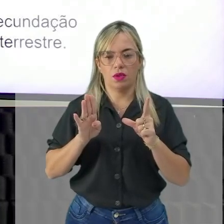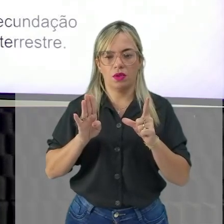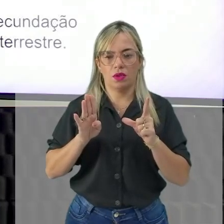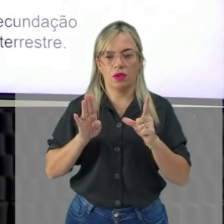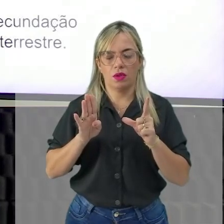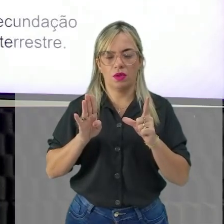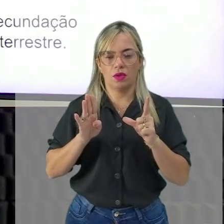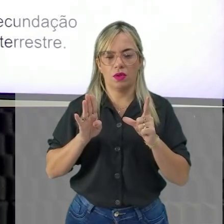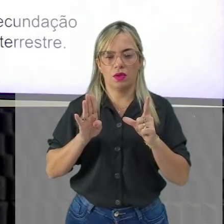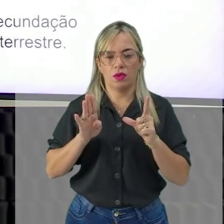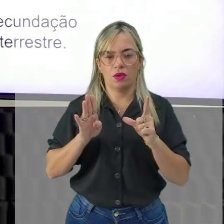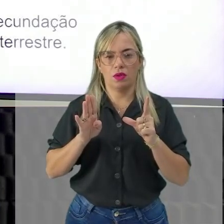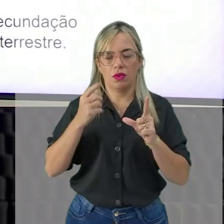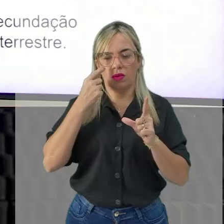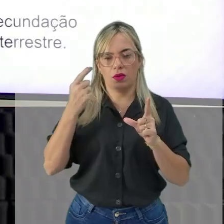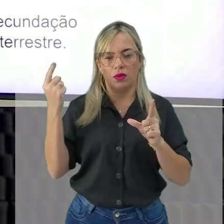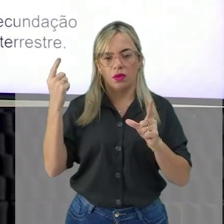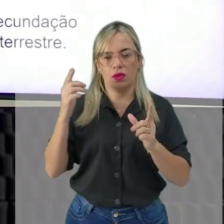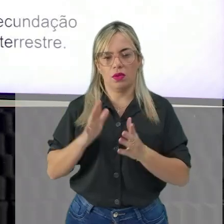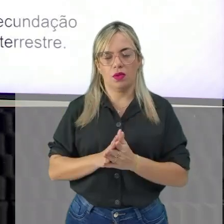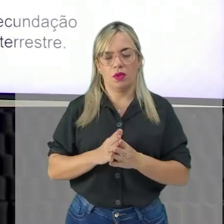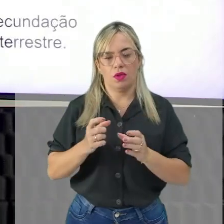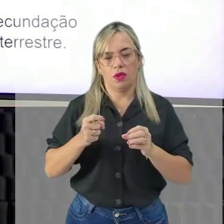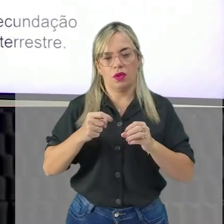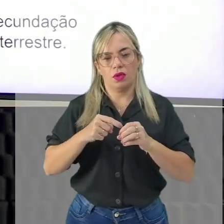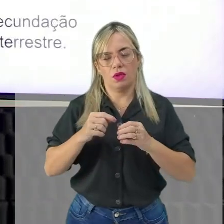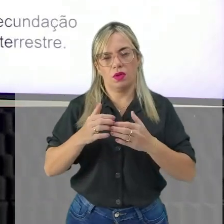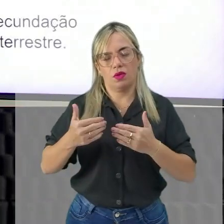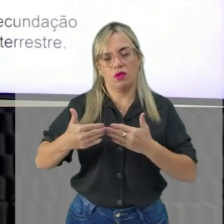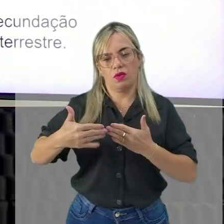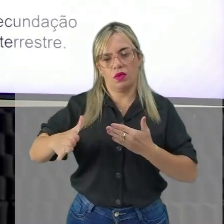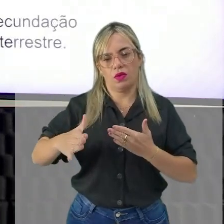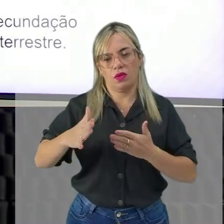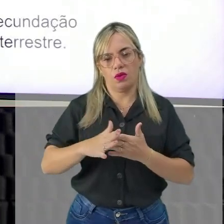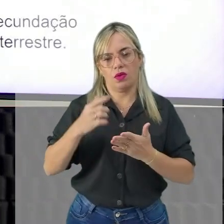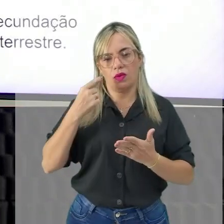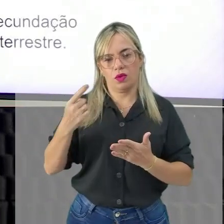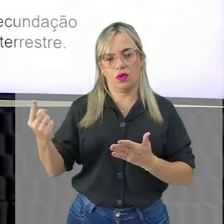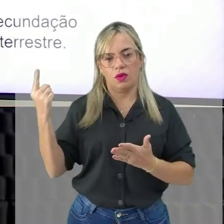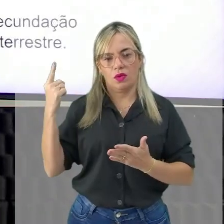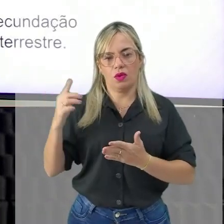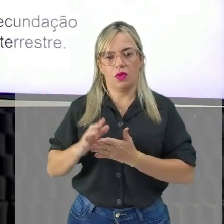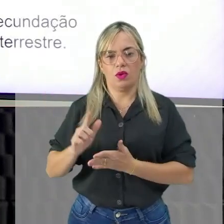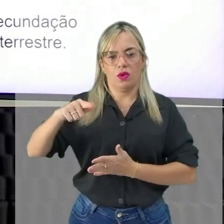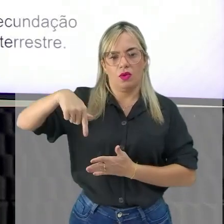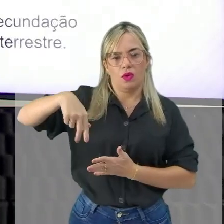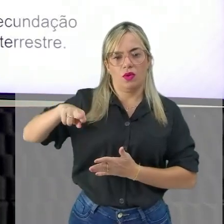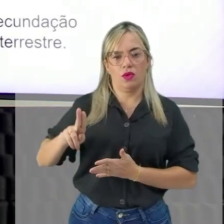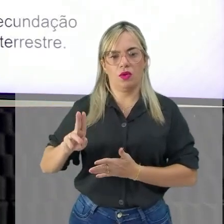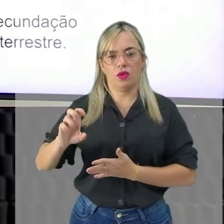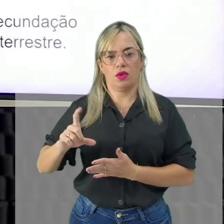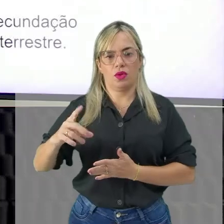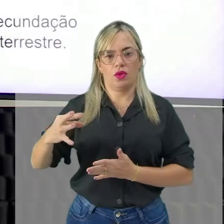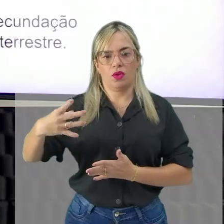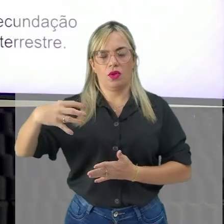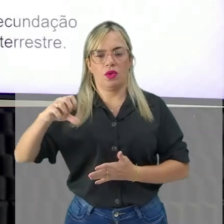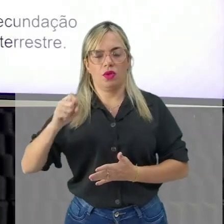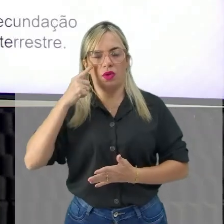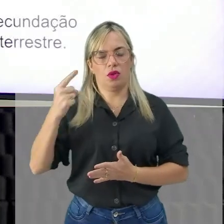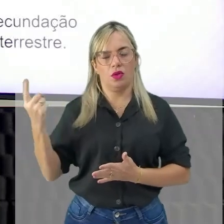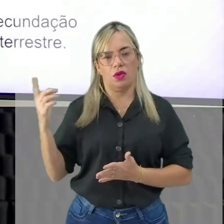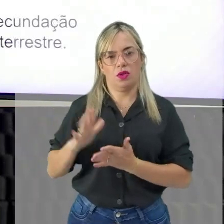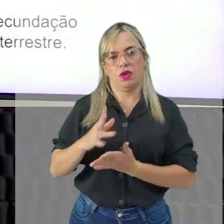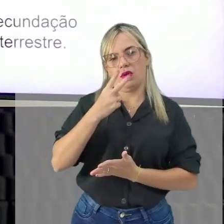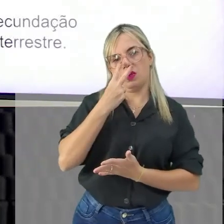aquático. Fecundação externa, os quelônios, né? Então, isso aqui acho